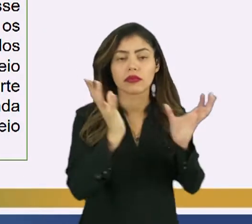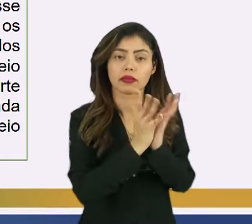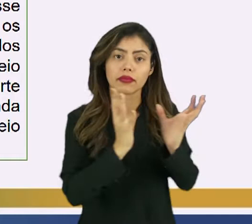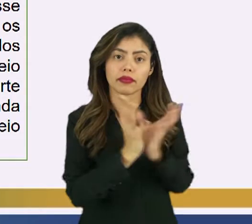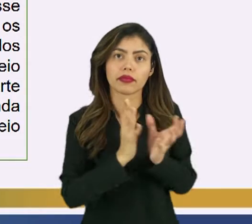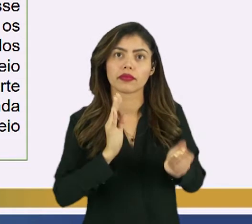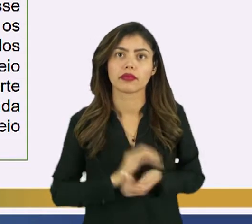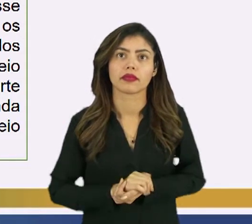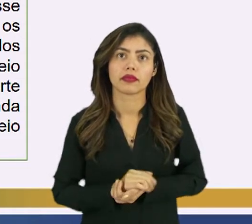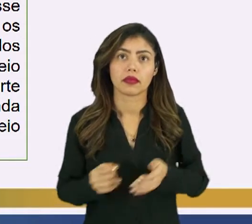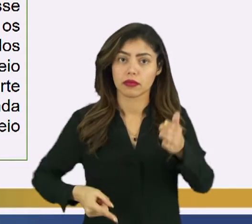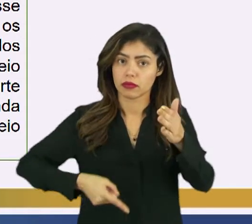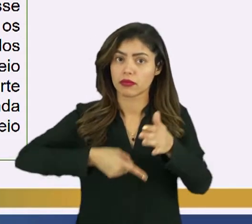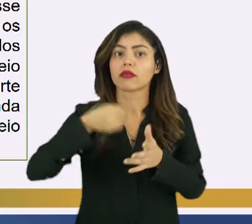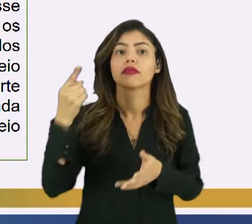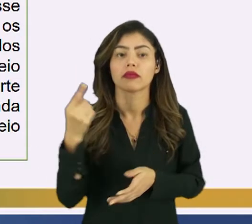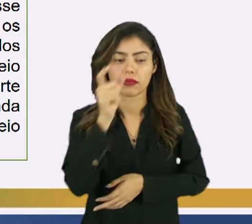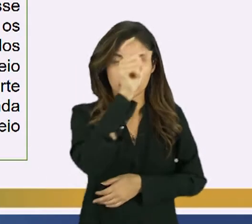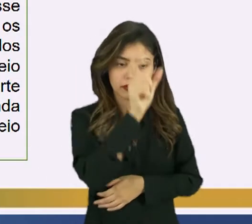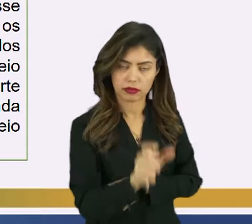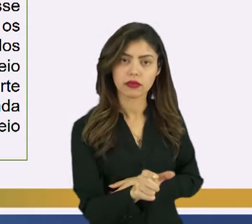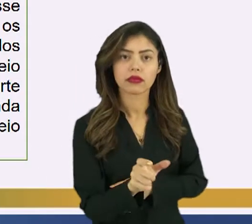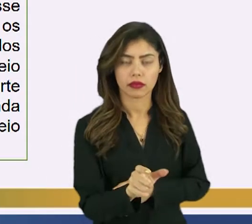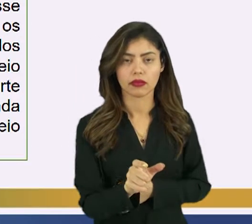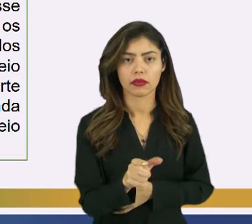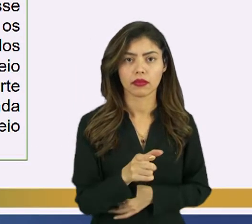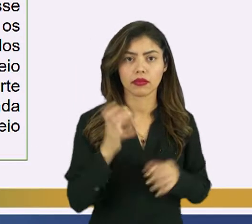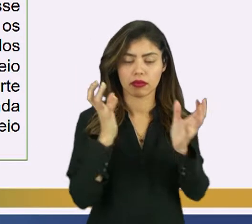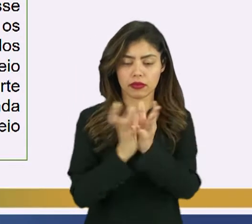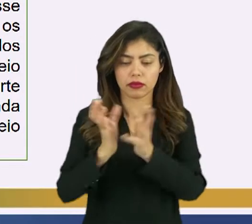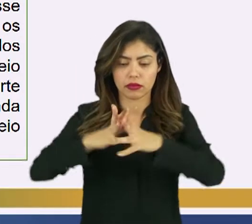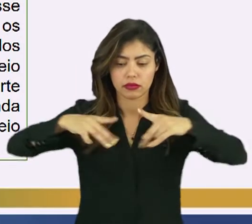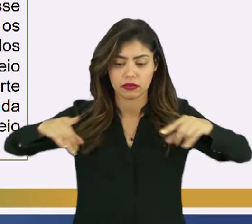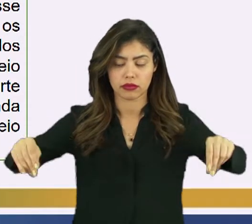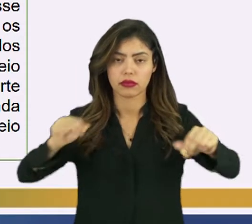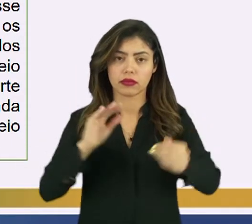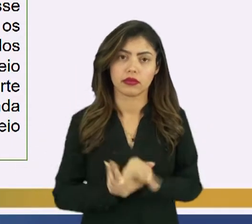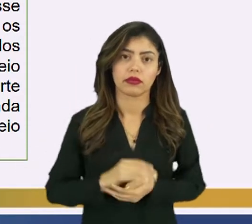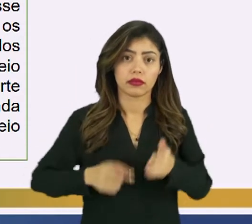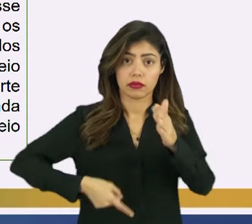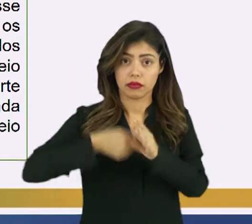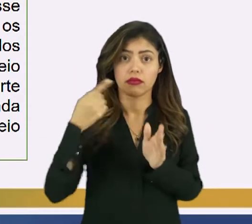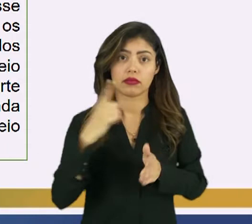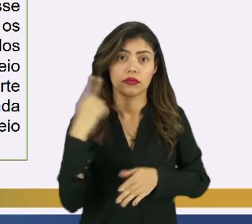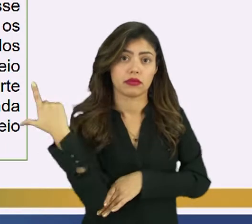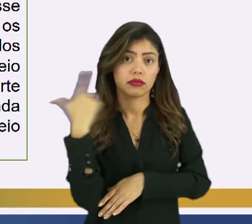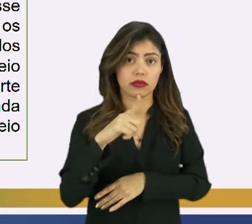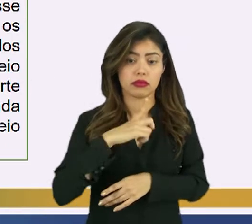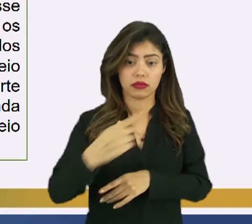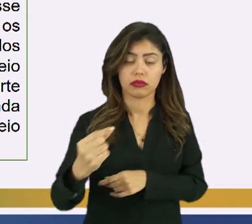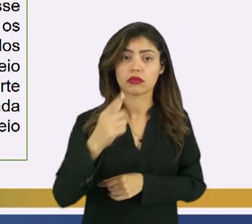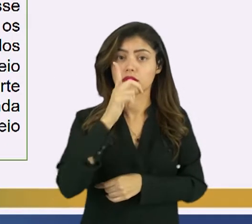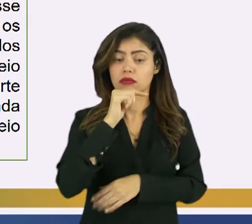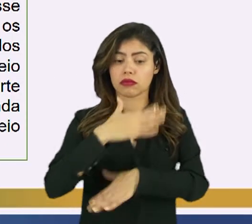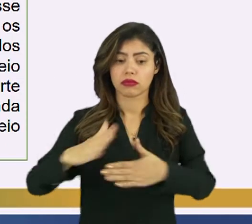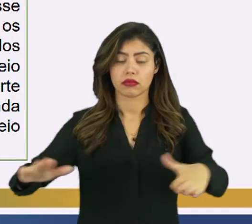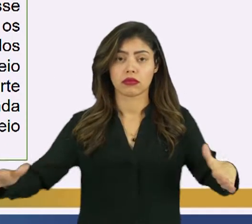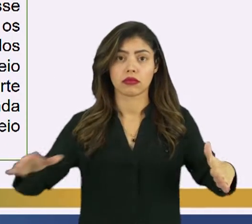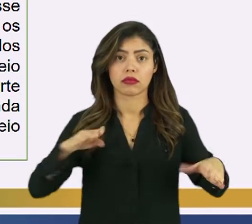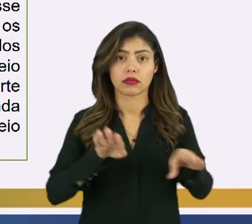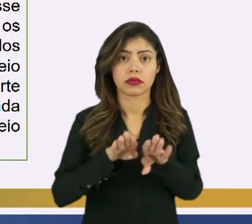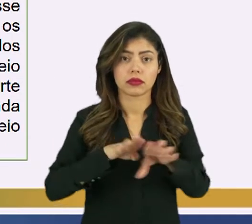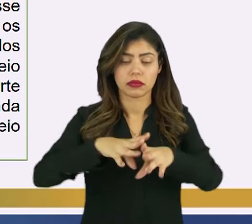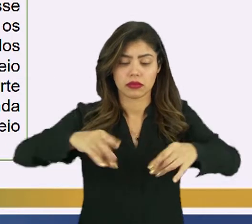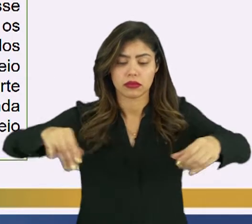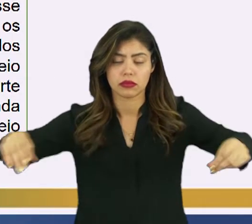desse grupo foram os primeiros vertebrados a colonizar o meio terrestre, ou seja, foram os primeiros que conseguiram sair da água e